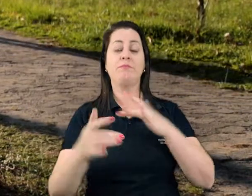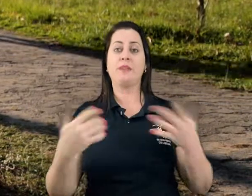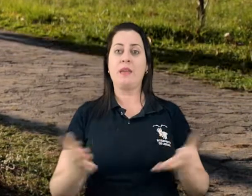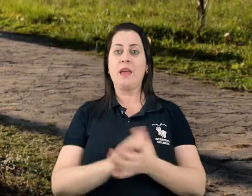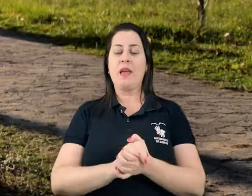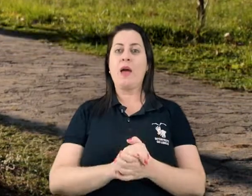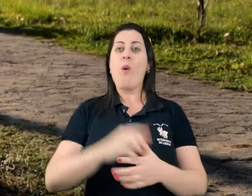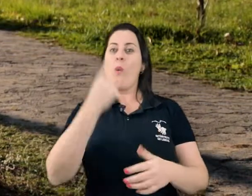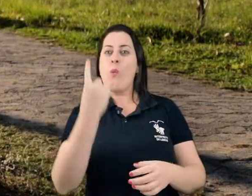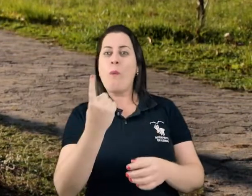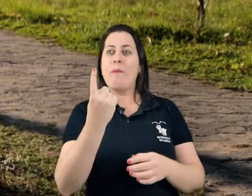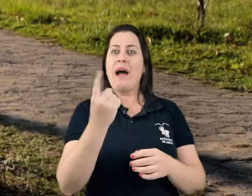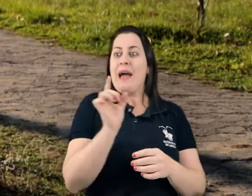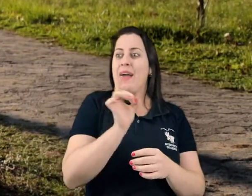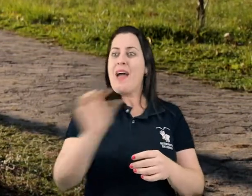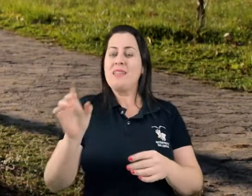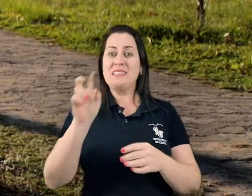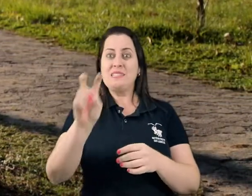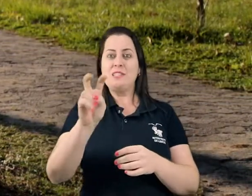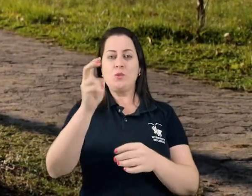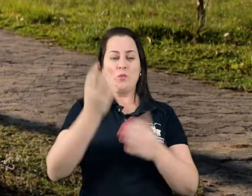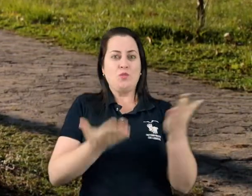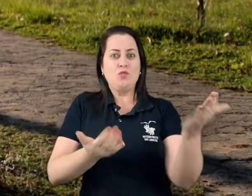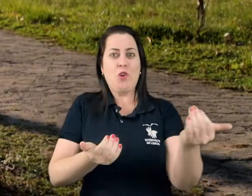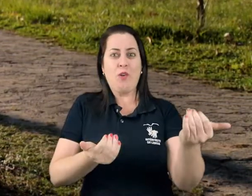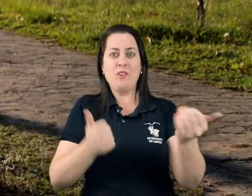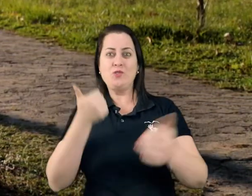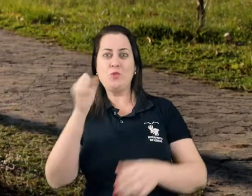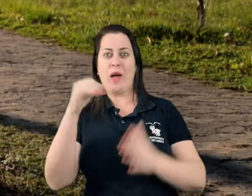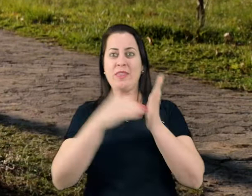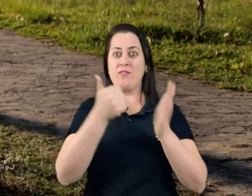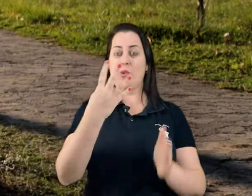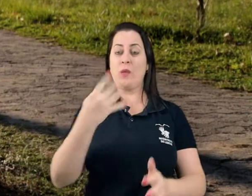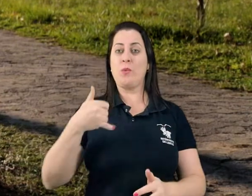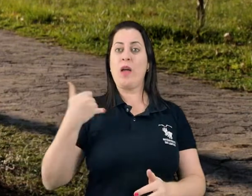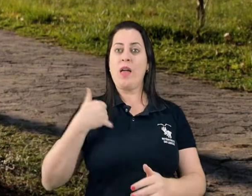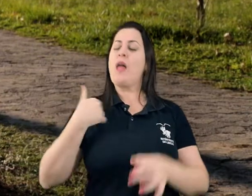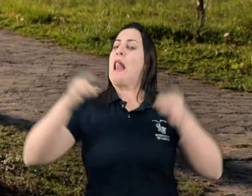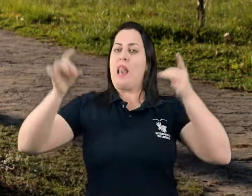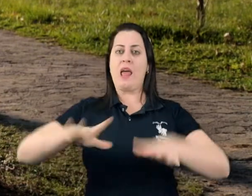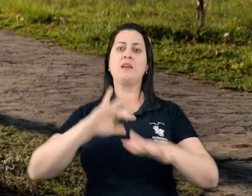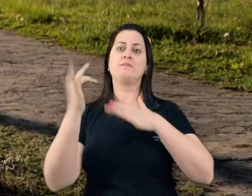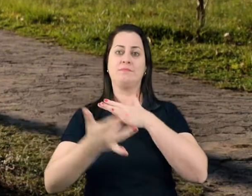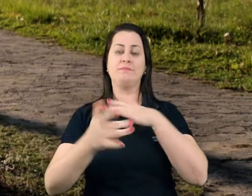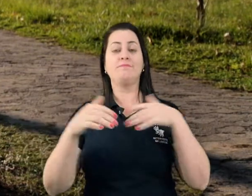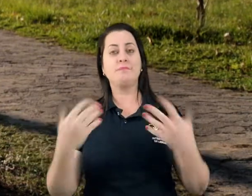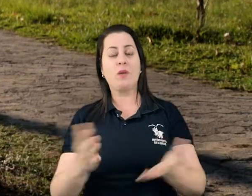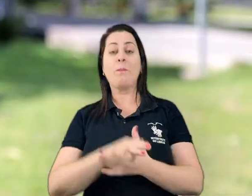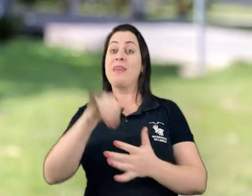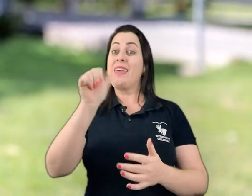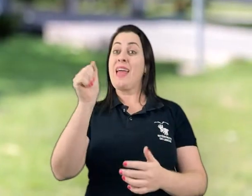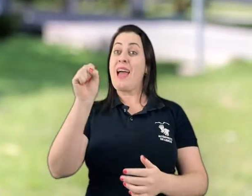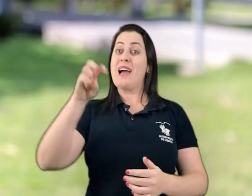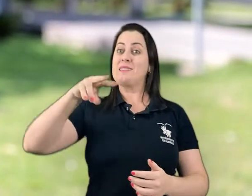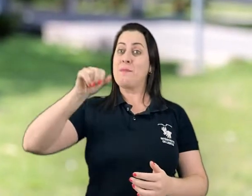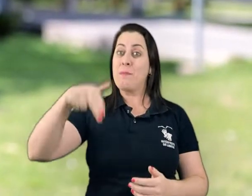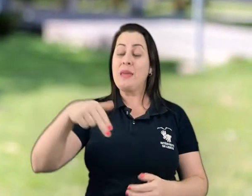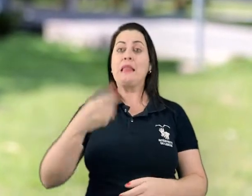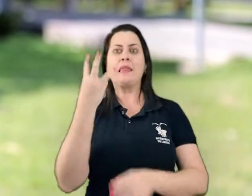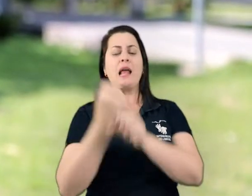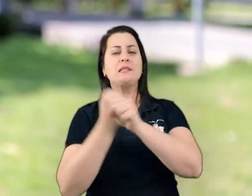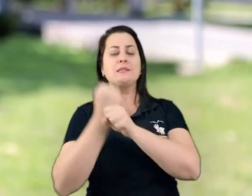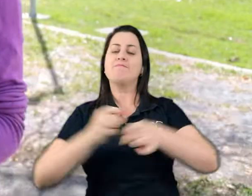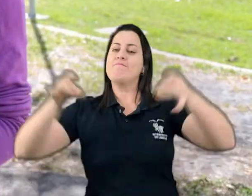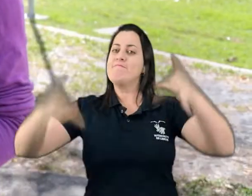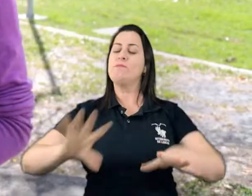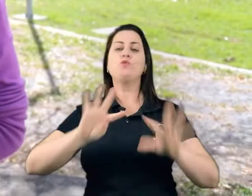uma pesquisa mostrou que de um a cada cinco jovens de 18 a 24 anos está mais propenso a largar as redes sociais Esse é o caso